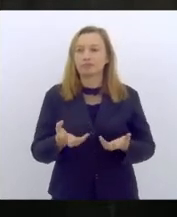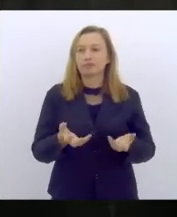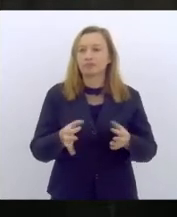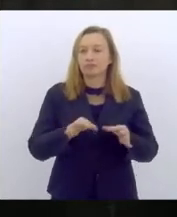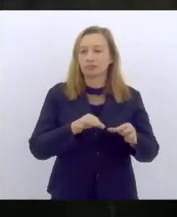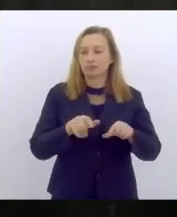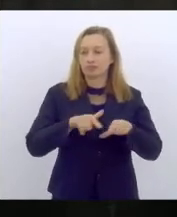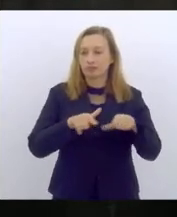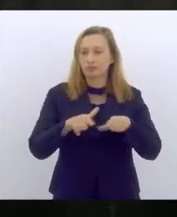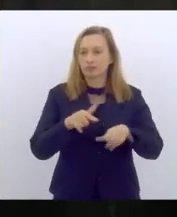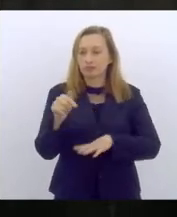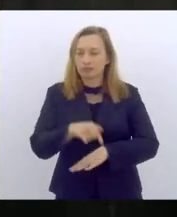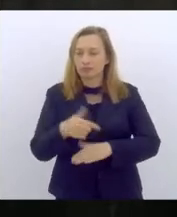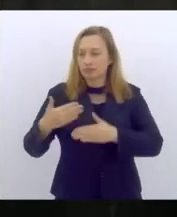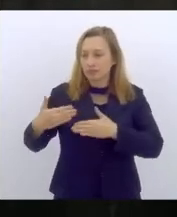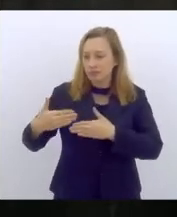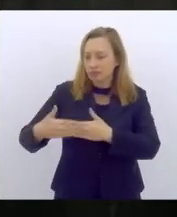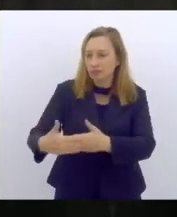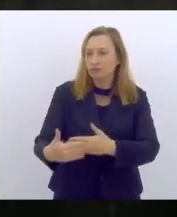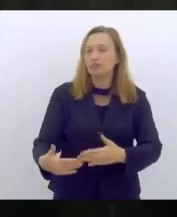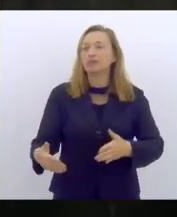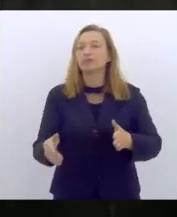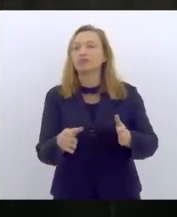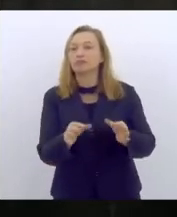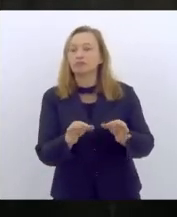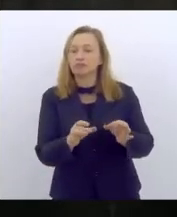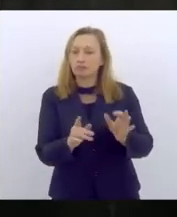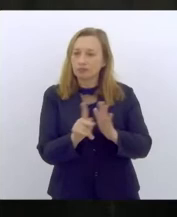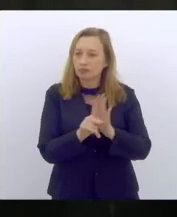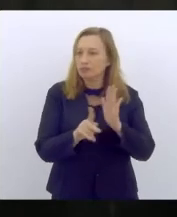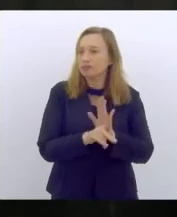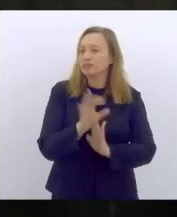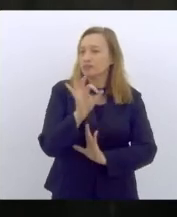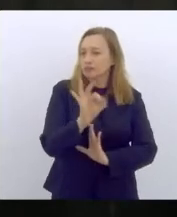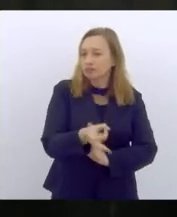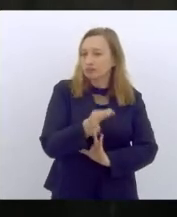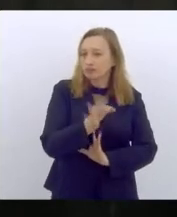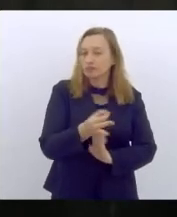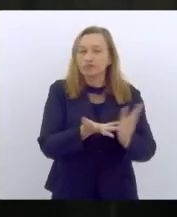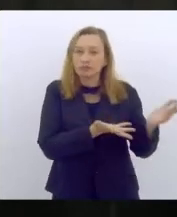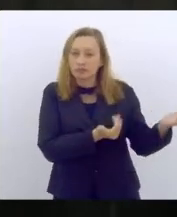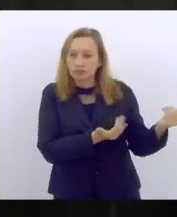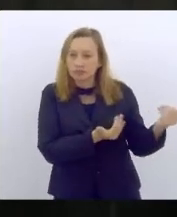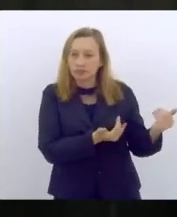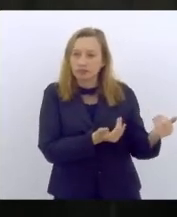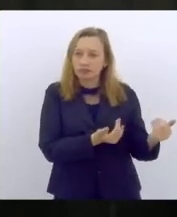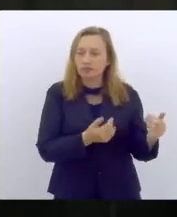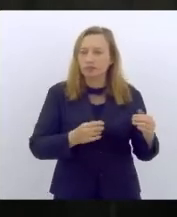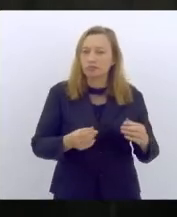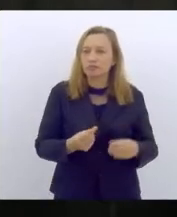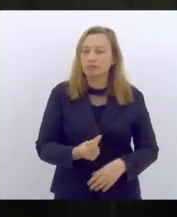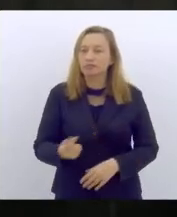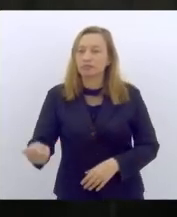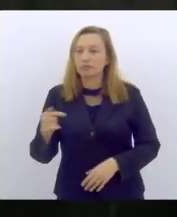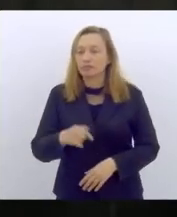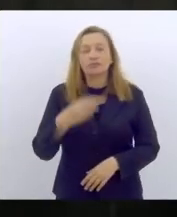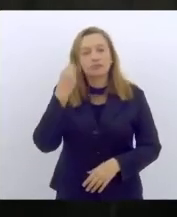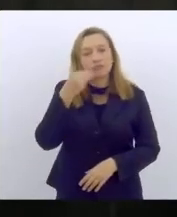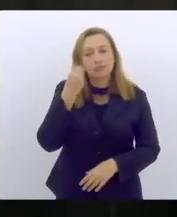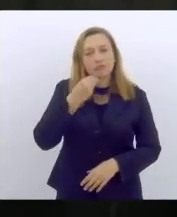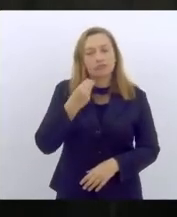que ao longo de toda o projeto foi justamente que esses jovens saíssem tão impactados daqui